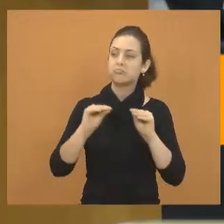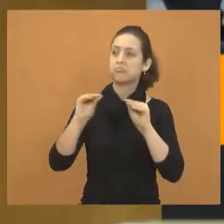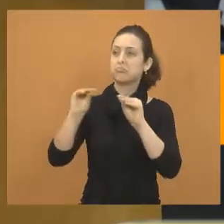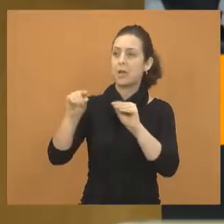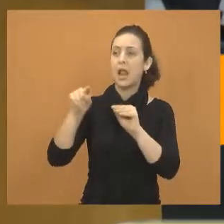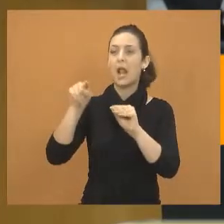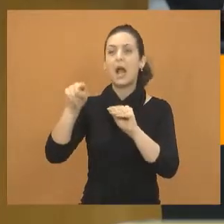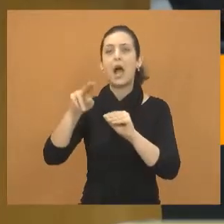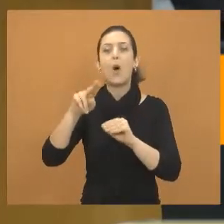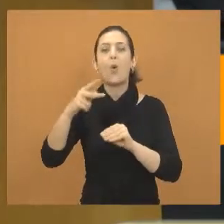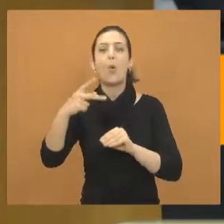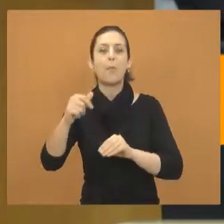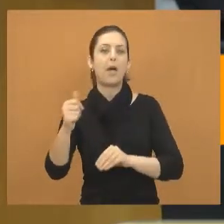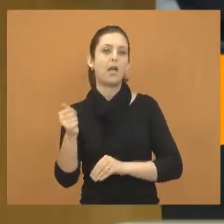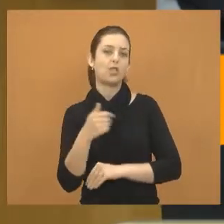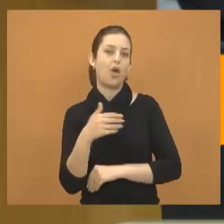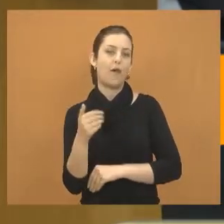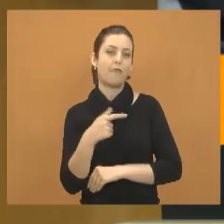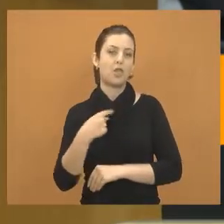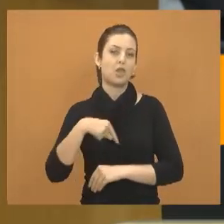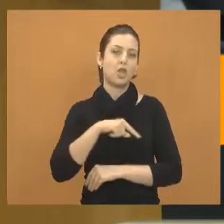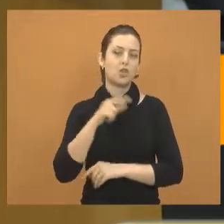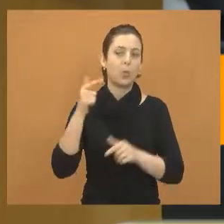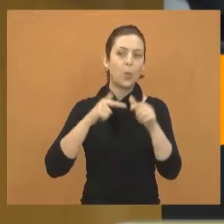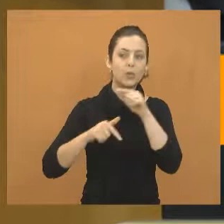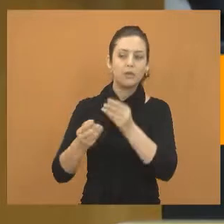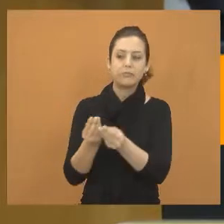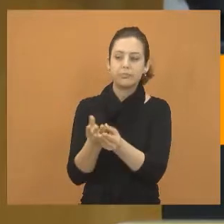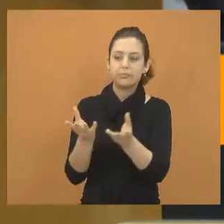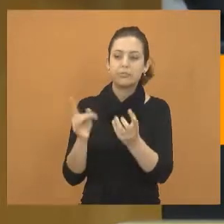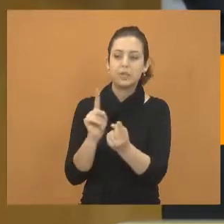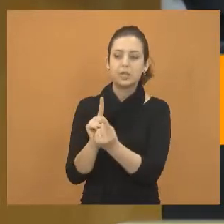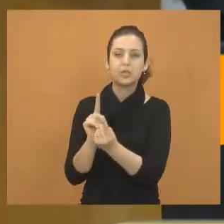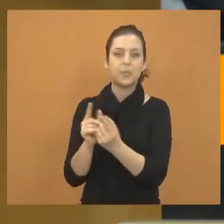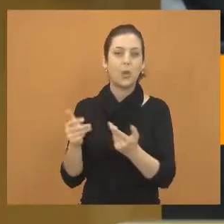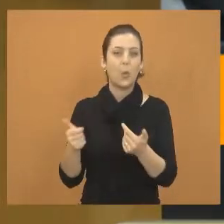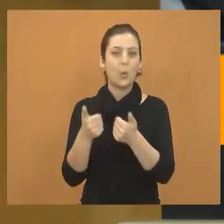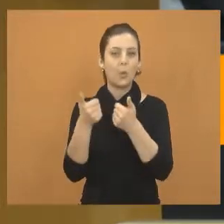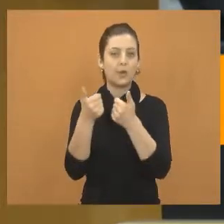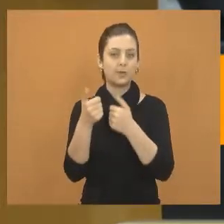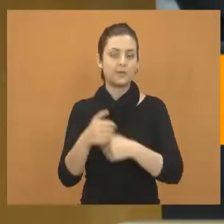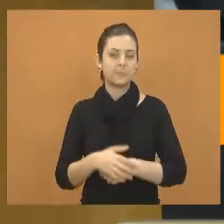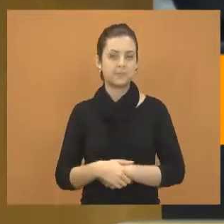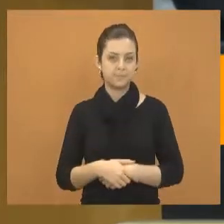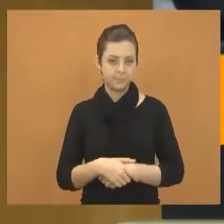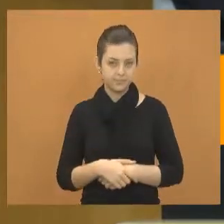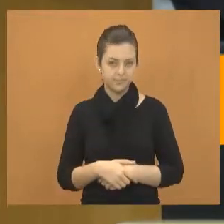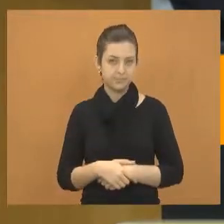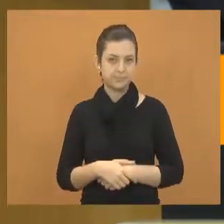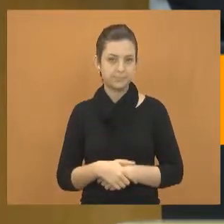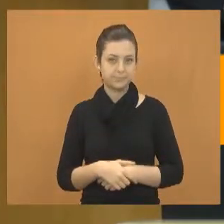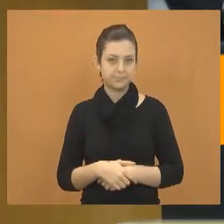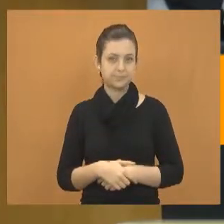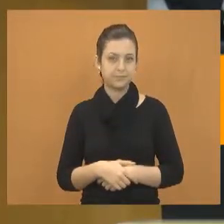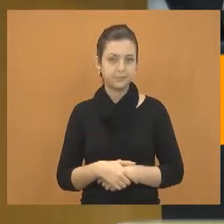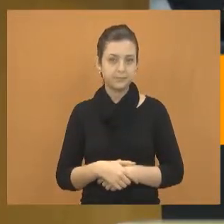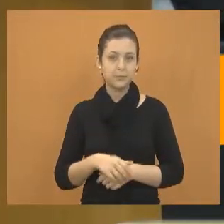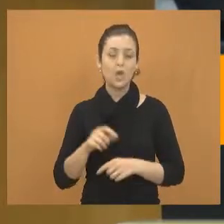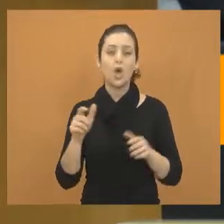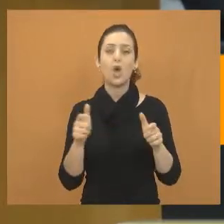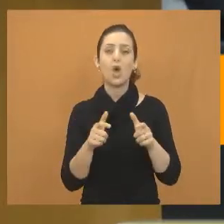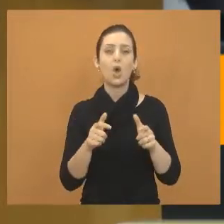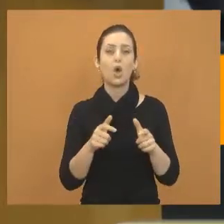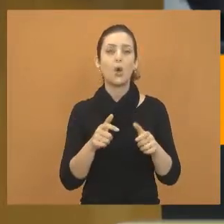à nova UPA, que é onde a gente conseguirá dar um atendimento de maior qualidade para esses munícipes. Na Santa